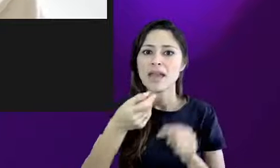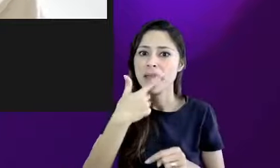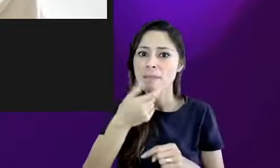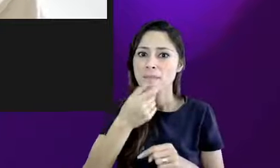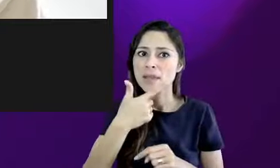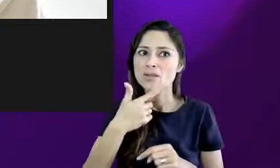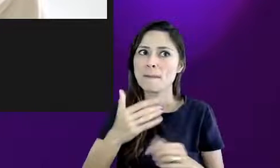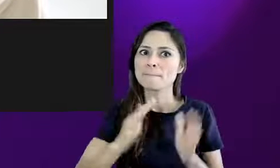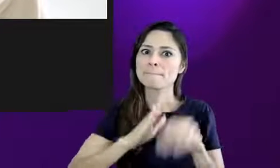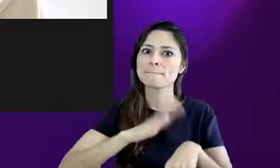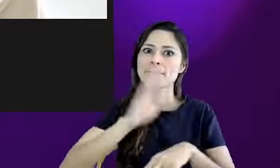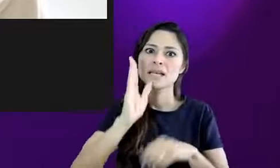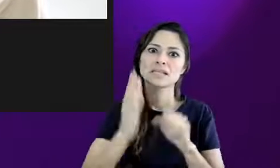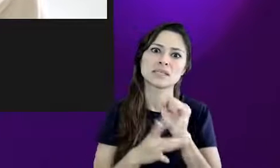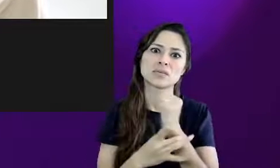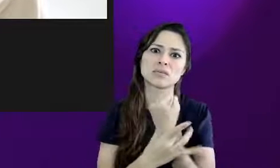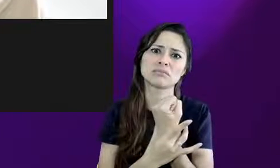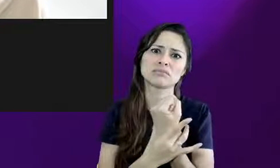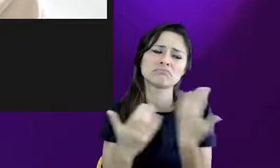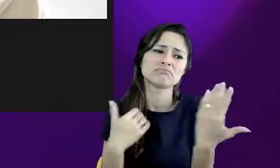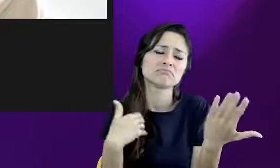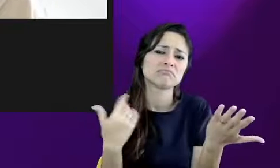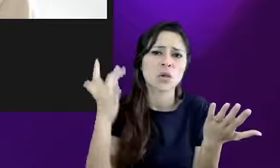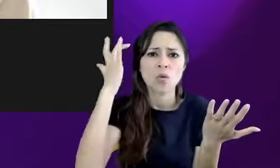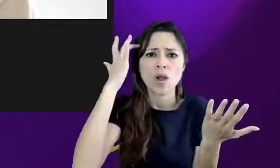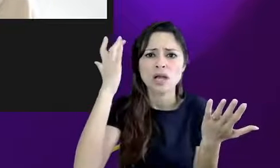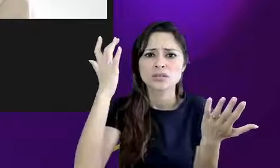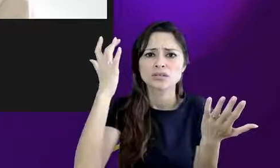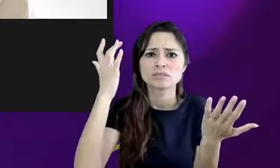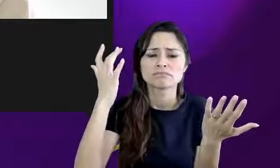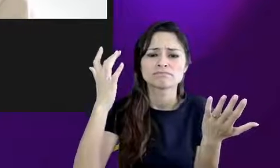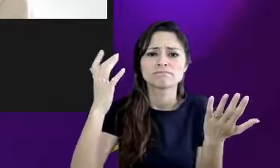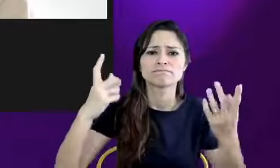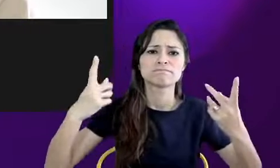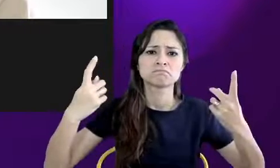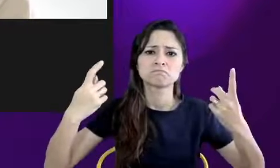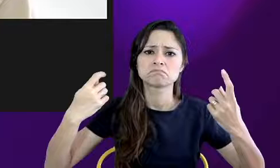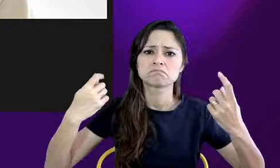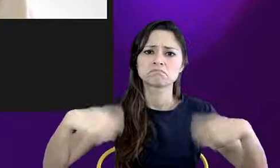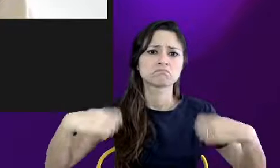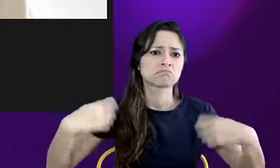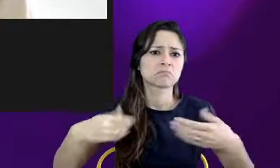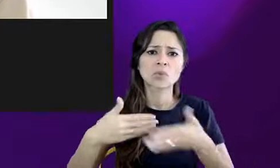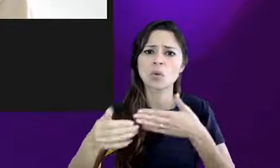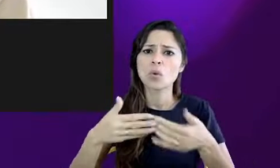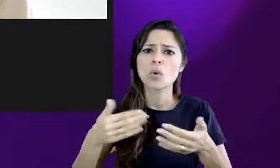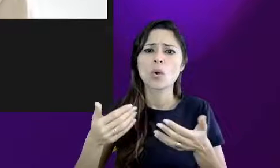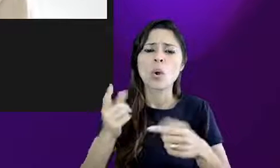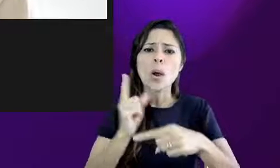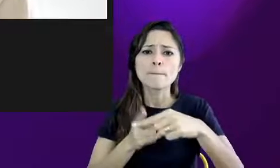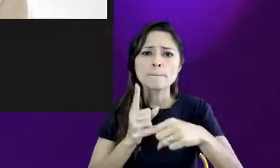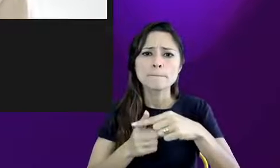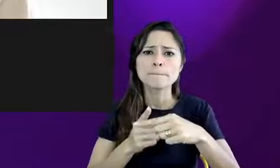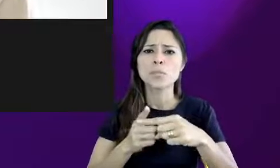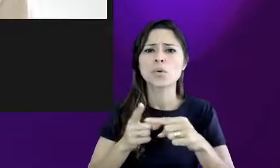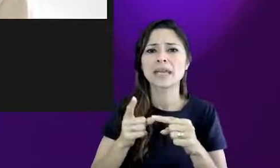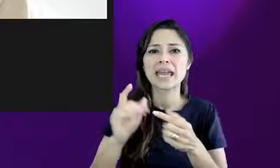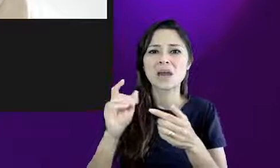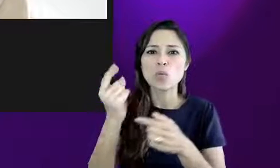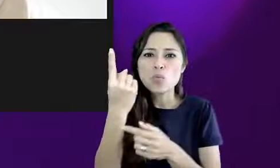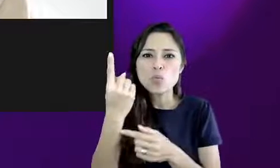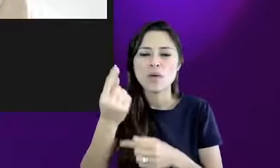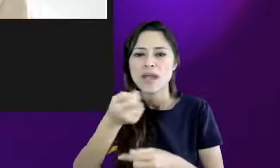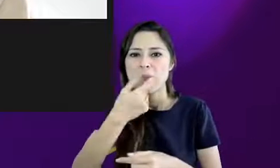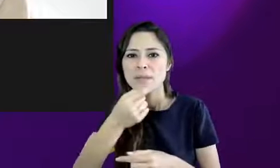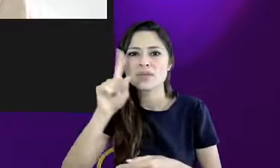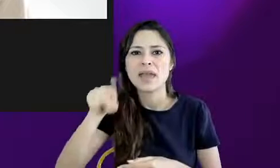Para mim, seria praticamente indiferente se não houvesse uma questão relacionada a acesso, porque o vedolizumab é mais fácil, porque